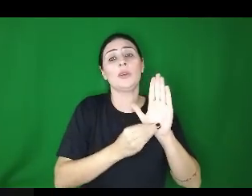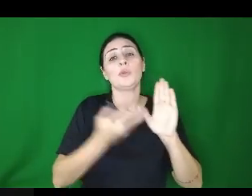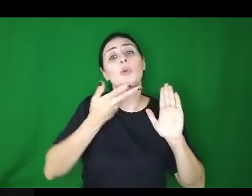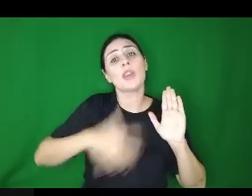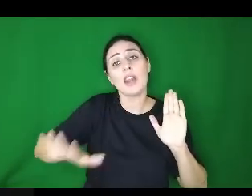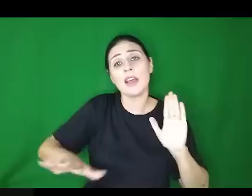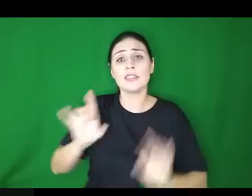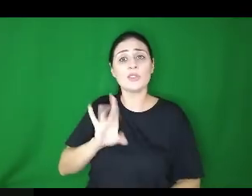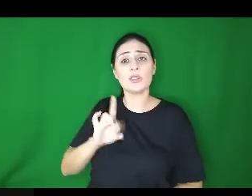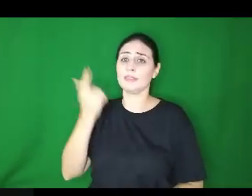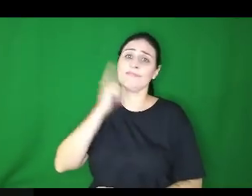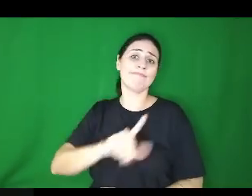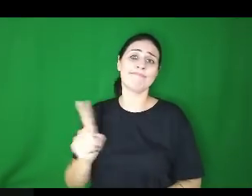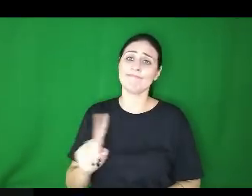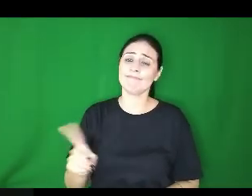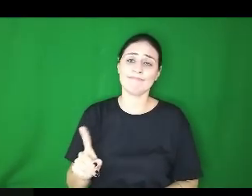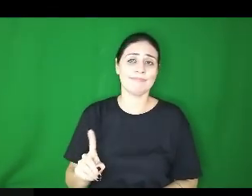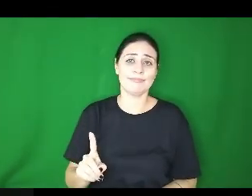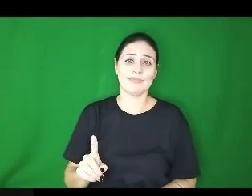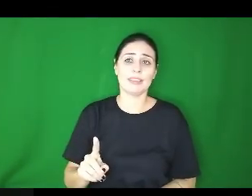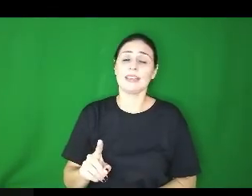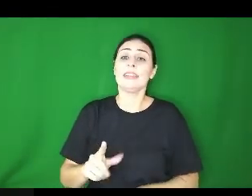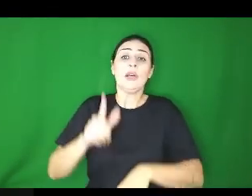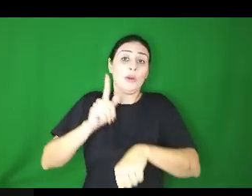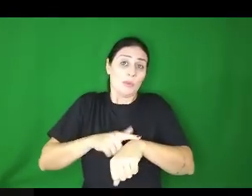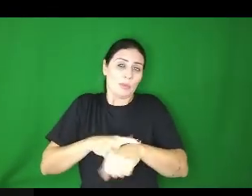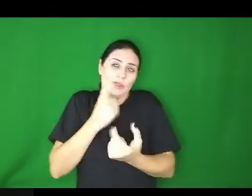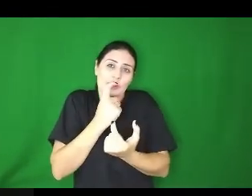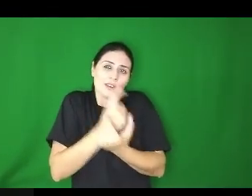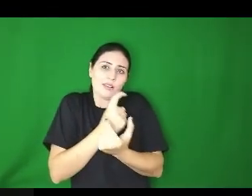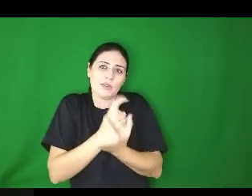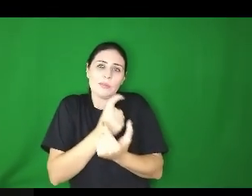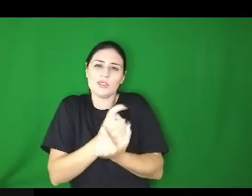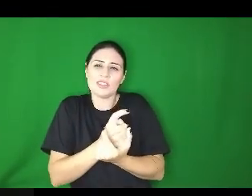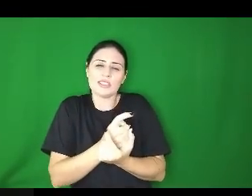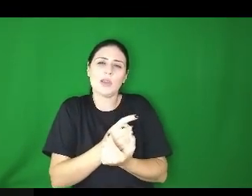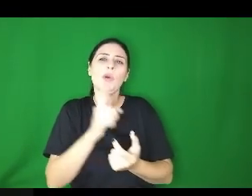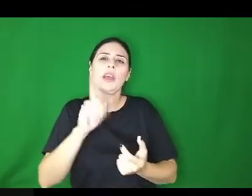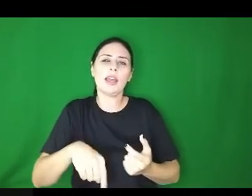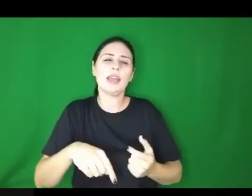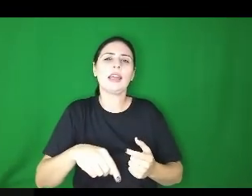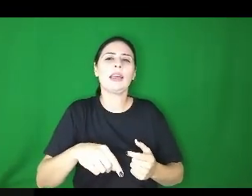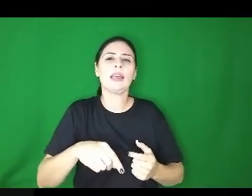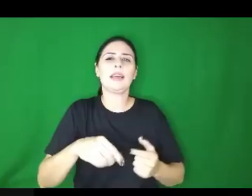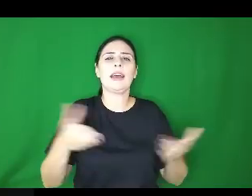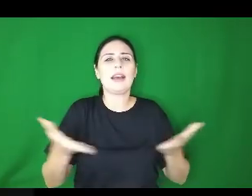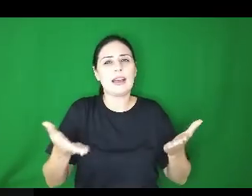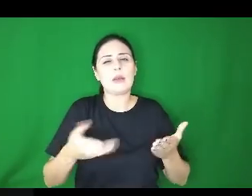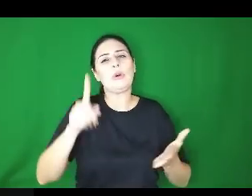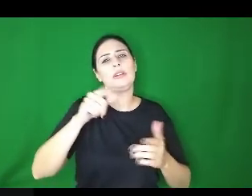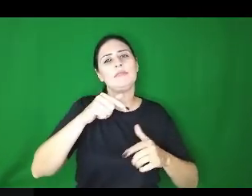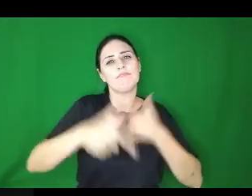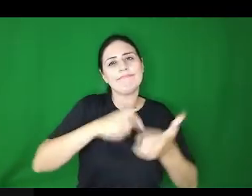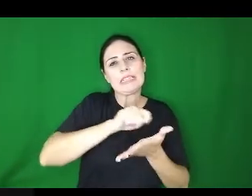fonema-grafema, a introdução do sistema de escrita, a consolidação desse sistema de escrita, Nós sabemos que a criança pequena, para